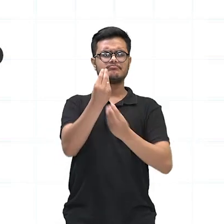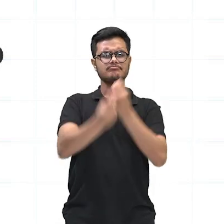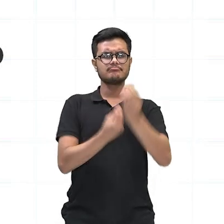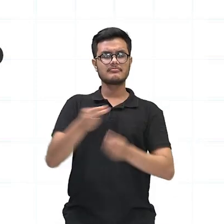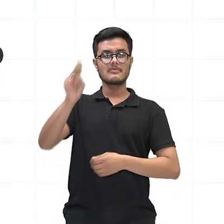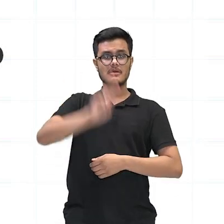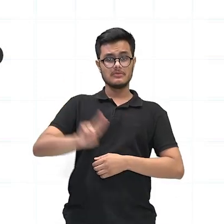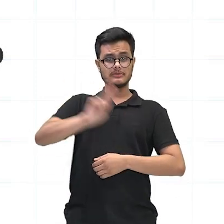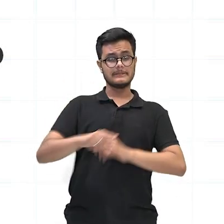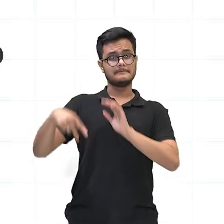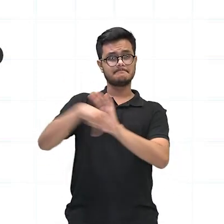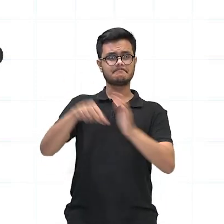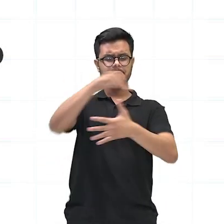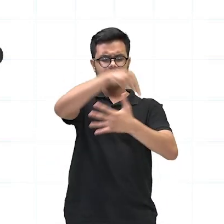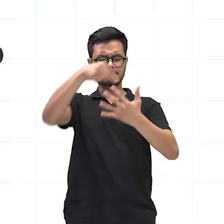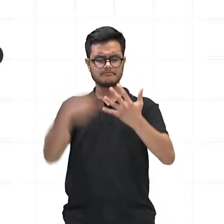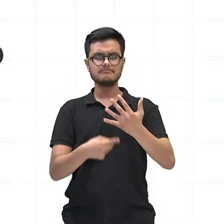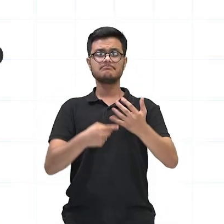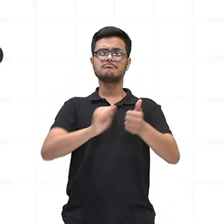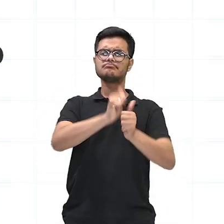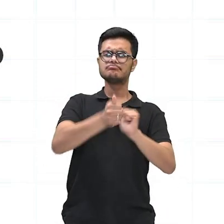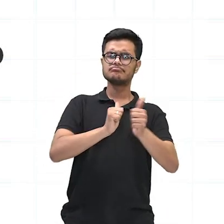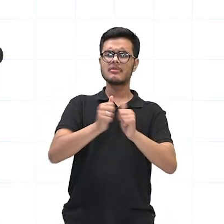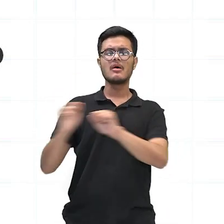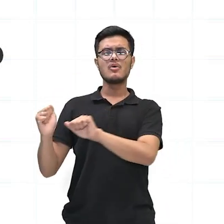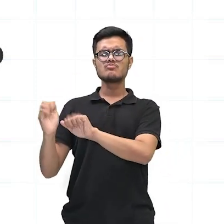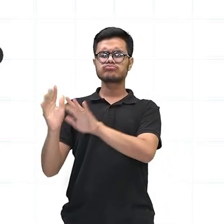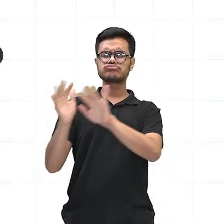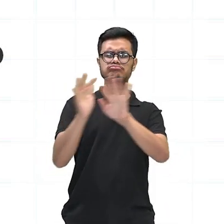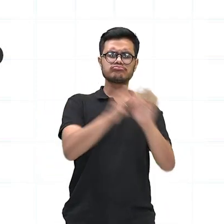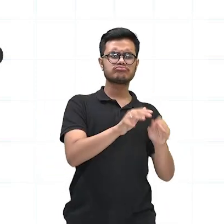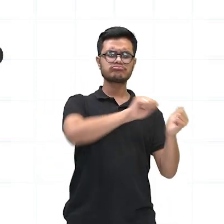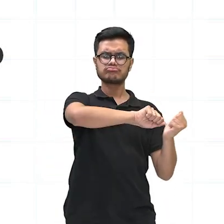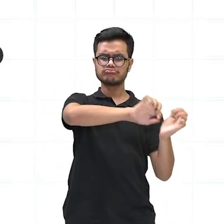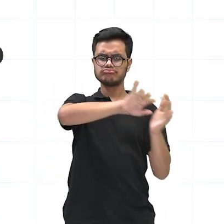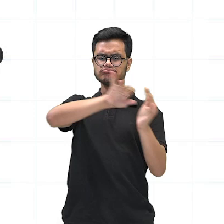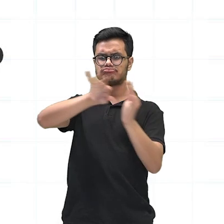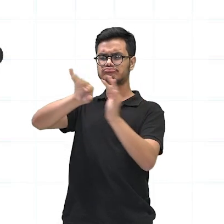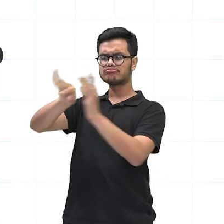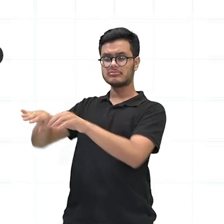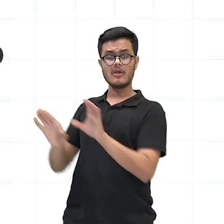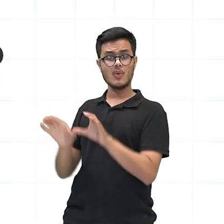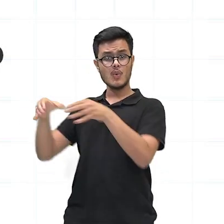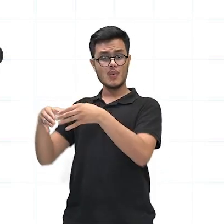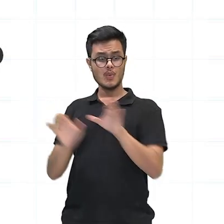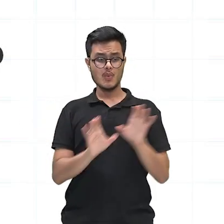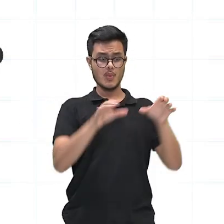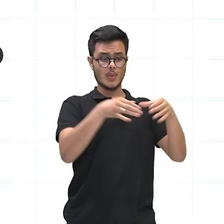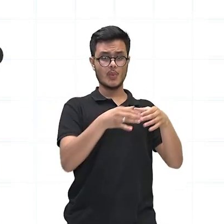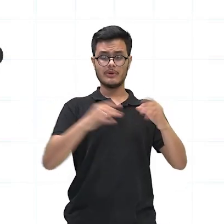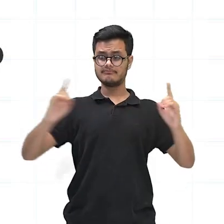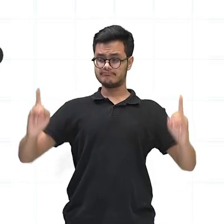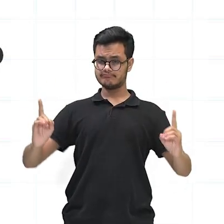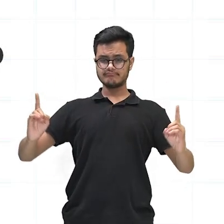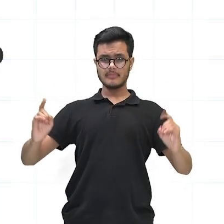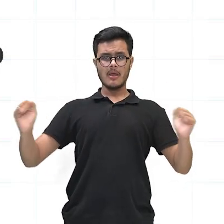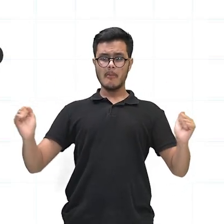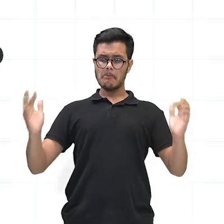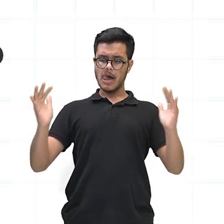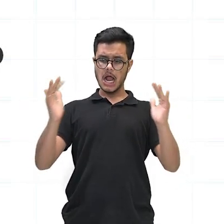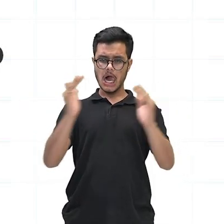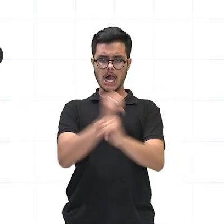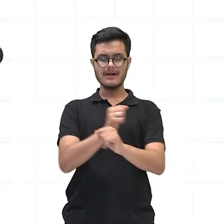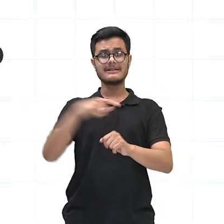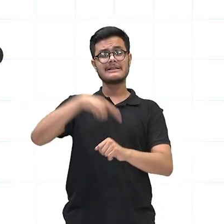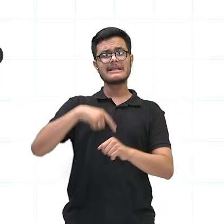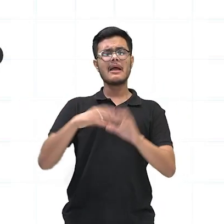se caracterizam por comparar a capacidade de uma equipe introduzir ou levar uma bola